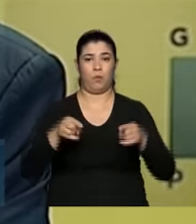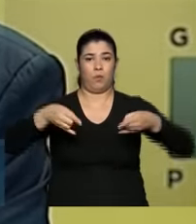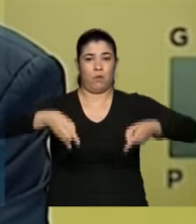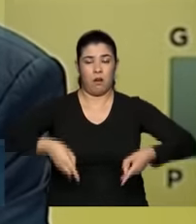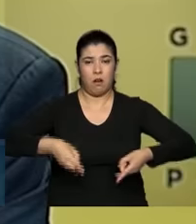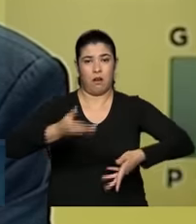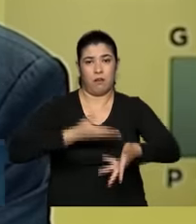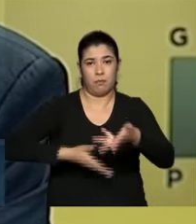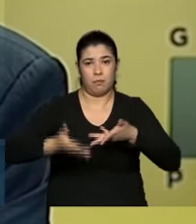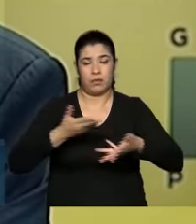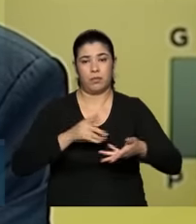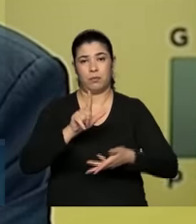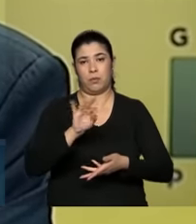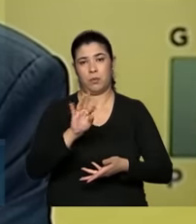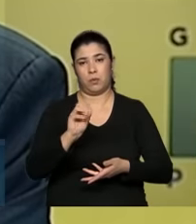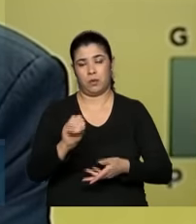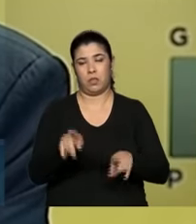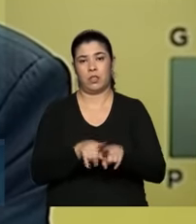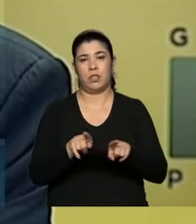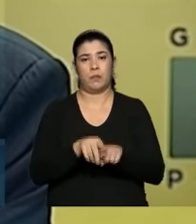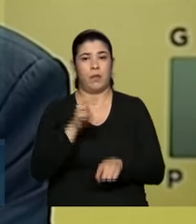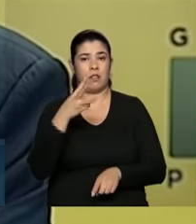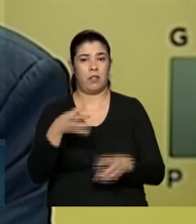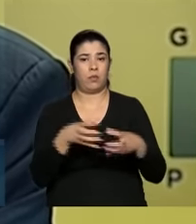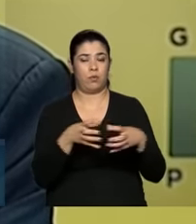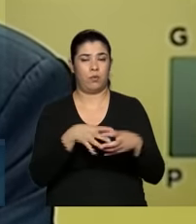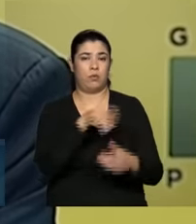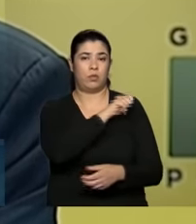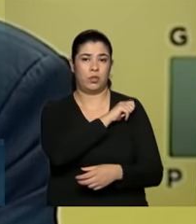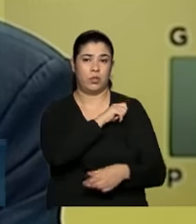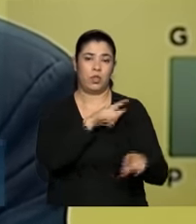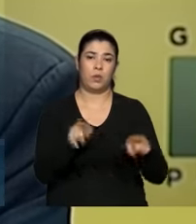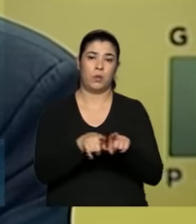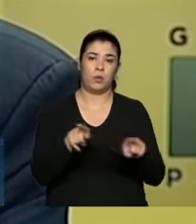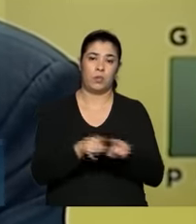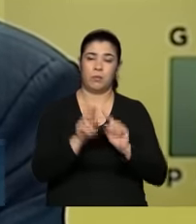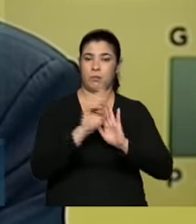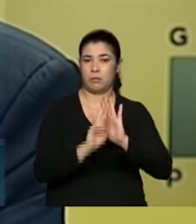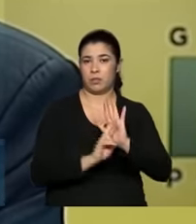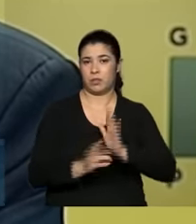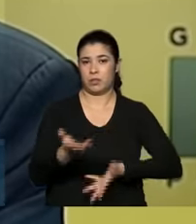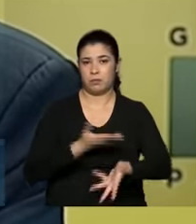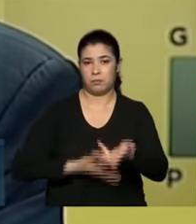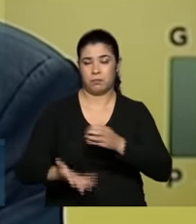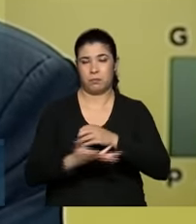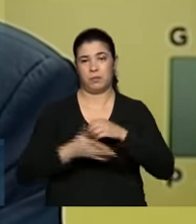a emergência, o pronto-socorro, que coroem essa faculdade. Notem também